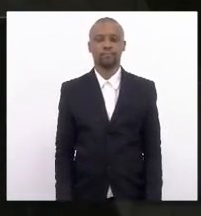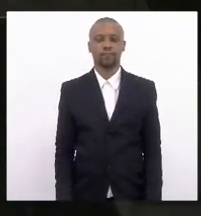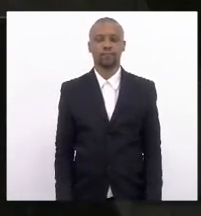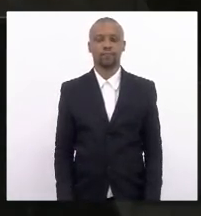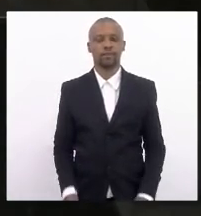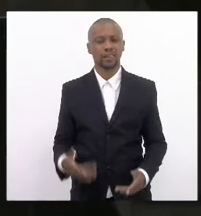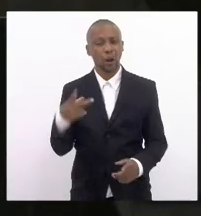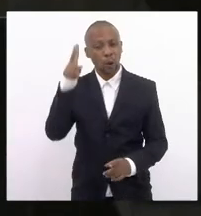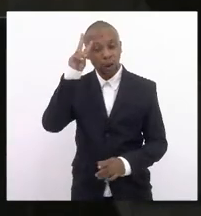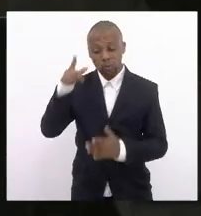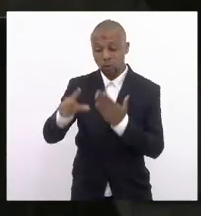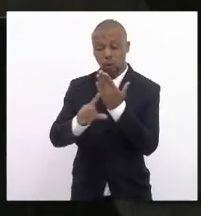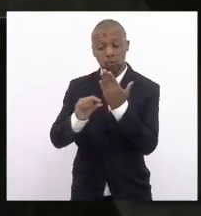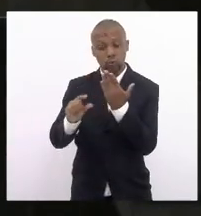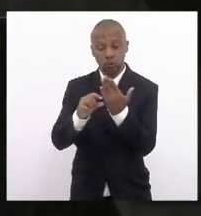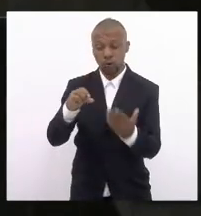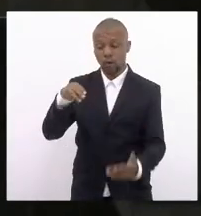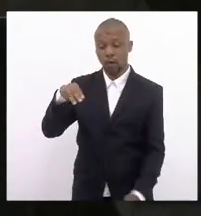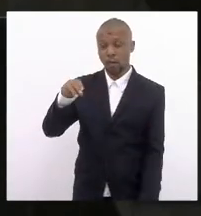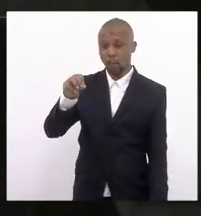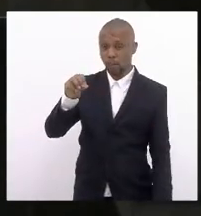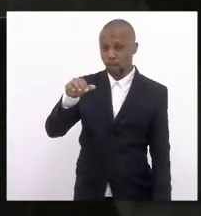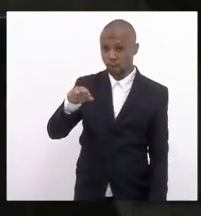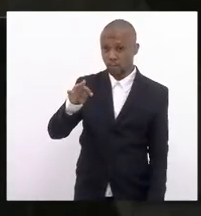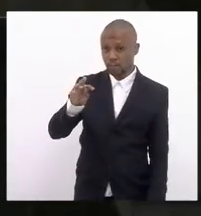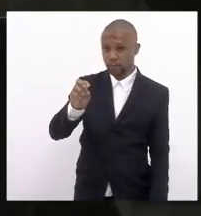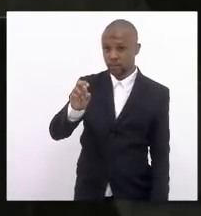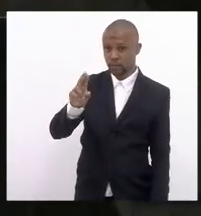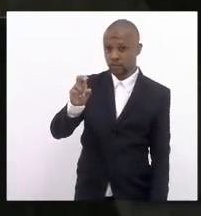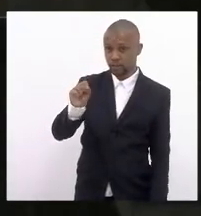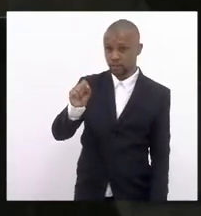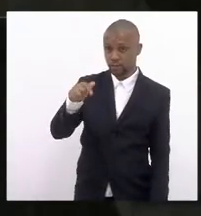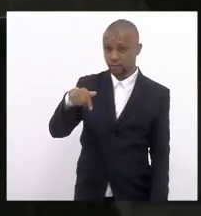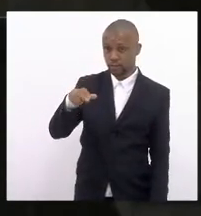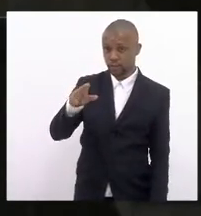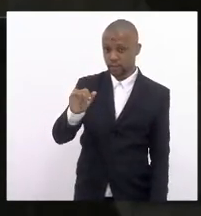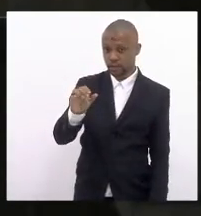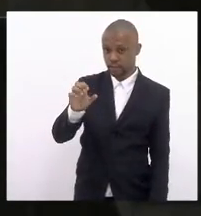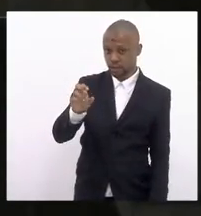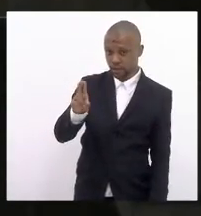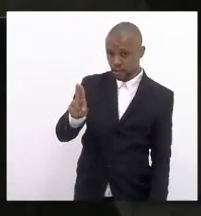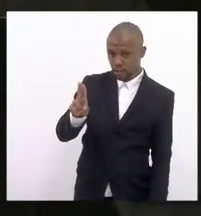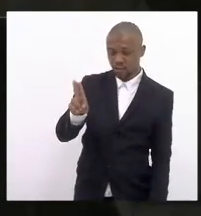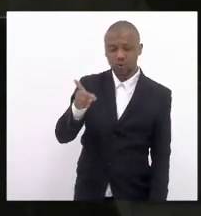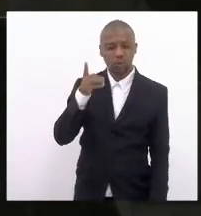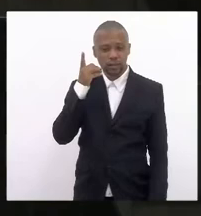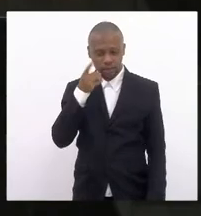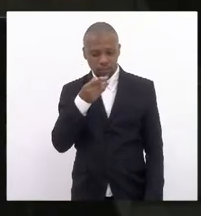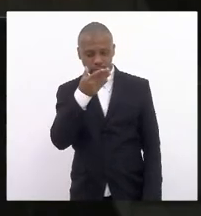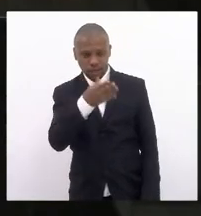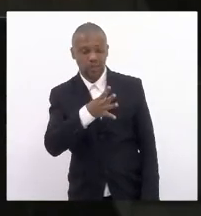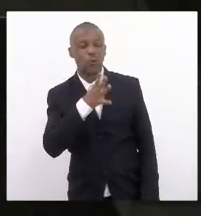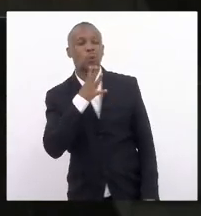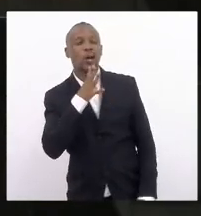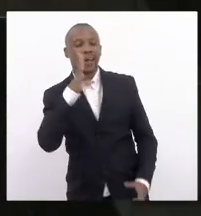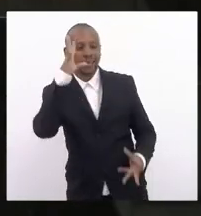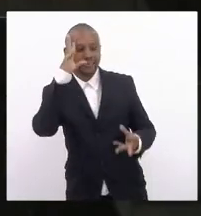Montesquieu, que o deputado Waldeck Carneiro conhece bem,